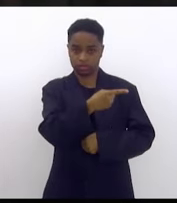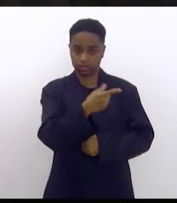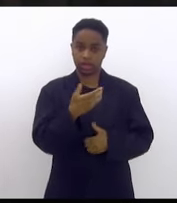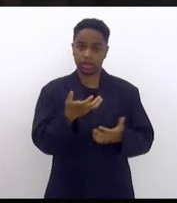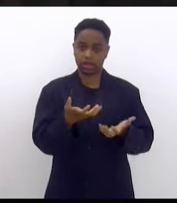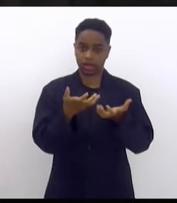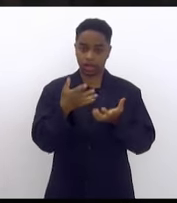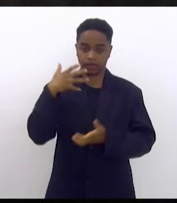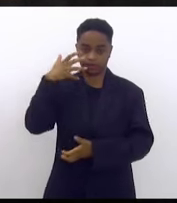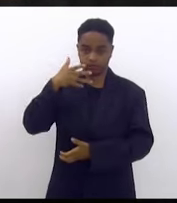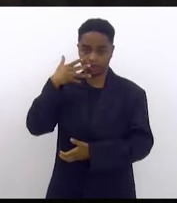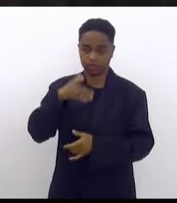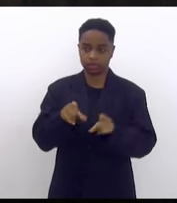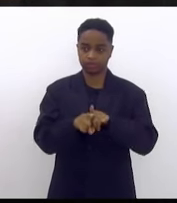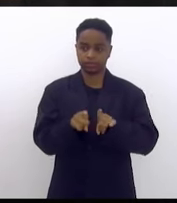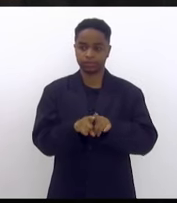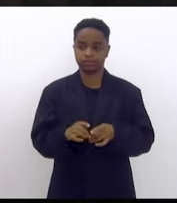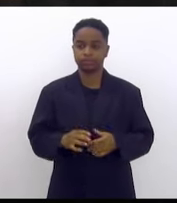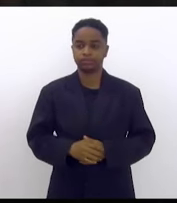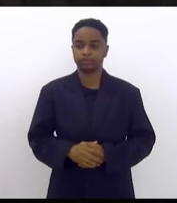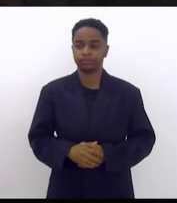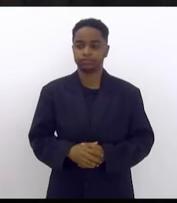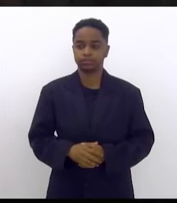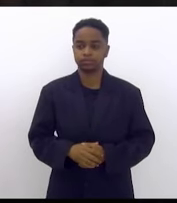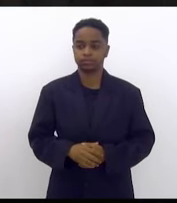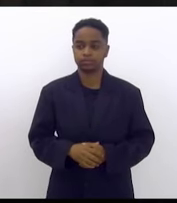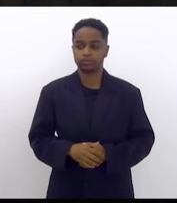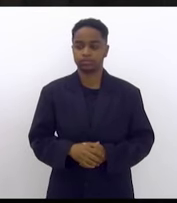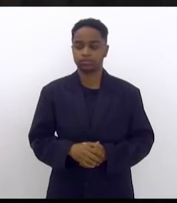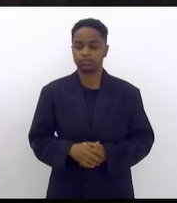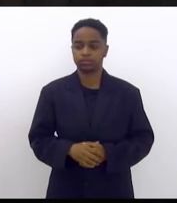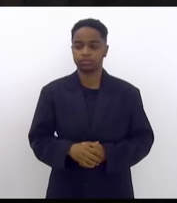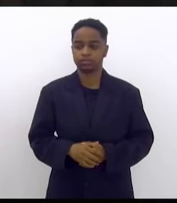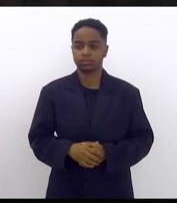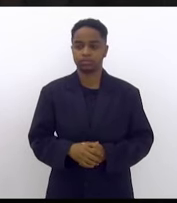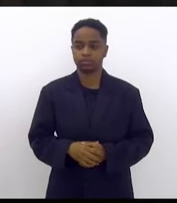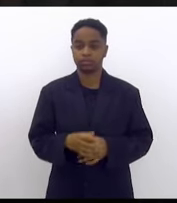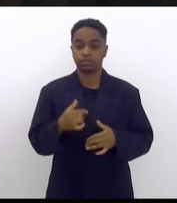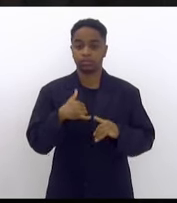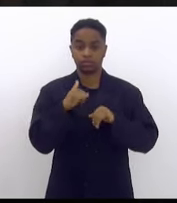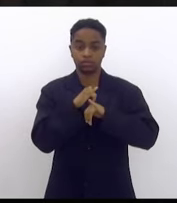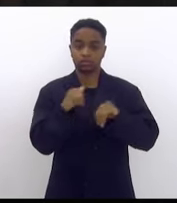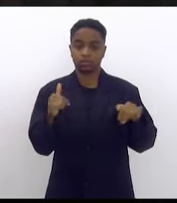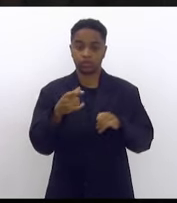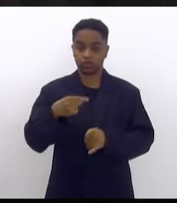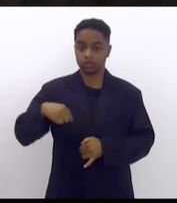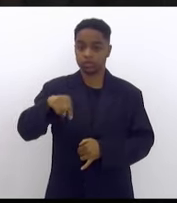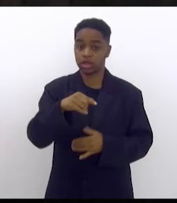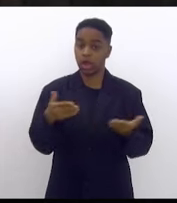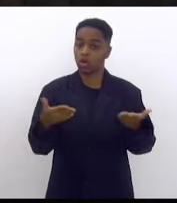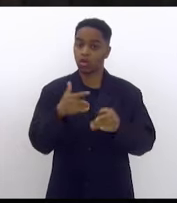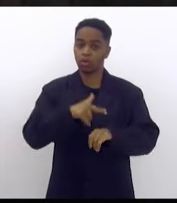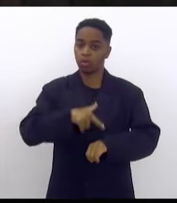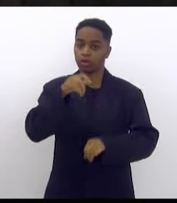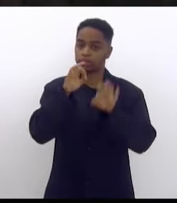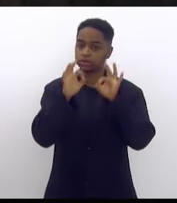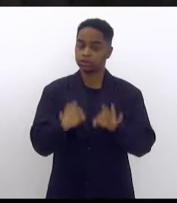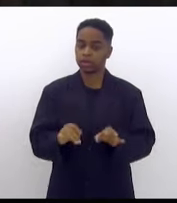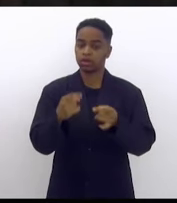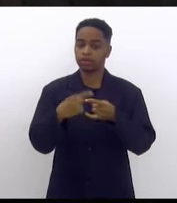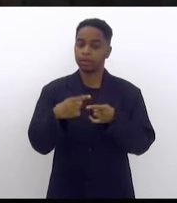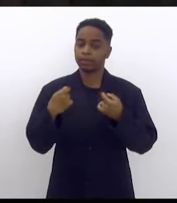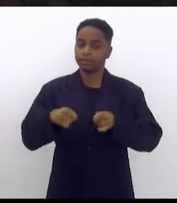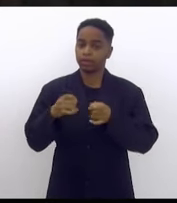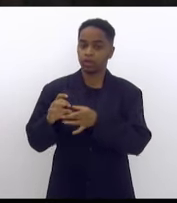Vossa Excelência quer fazer uso da palavra, eu diria que a hora é essa. Ou todas as forças,